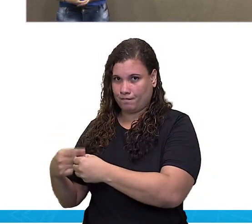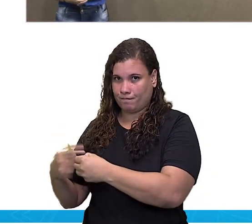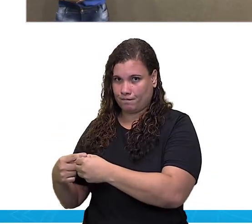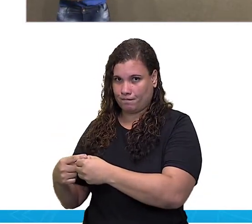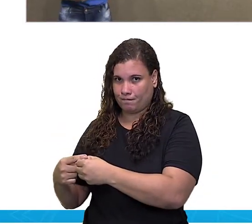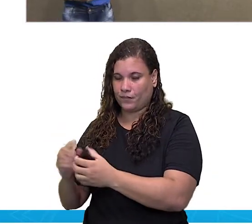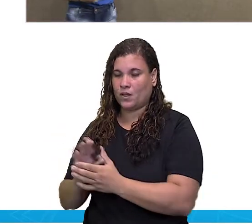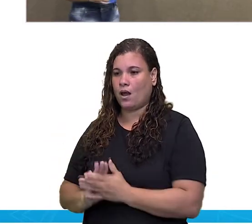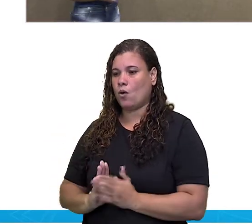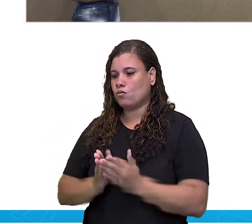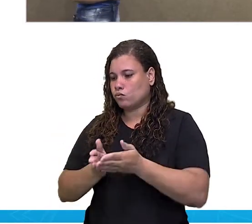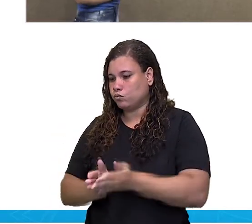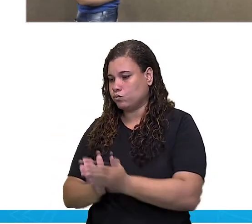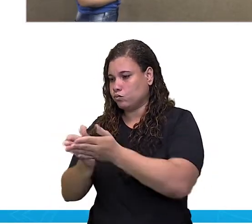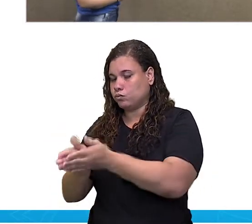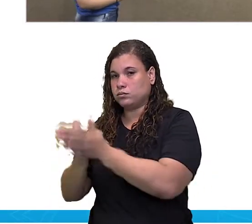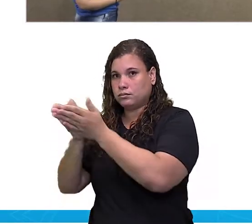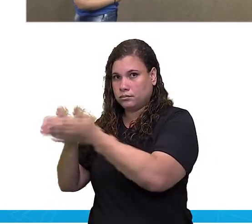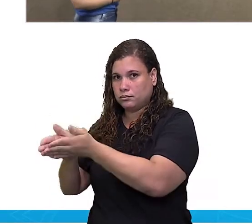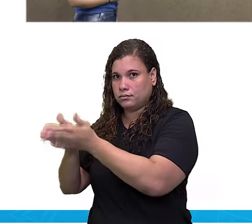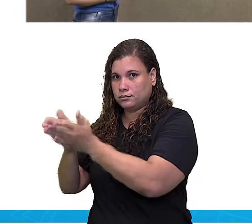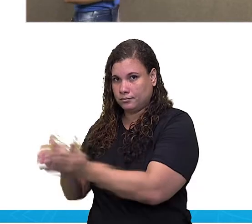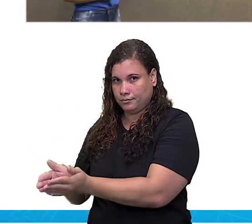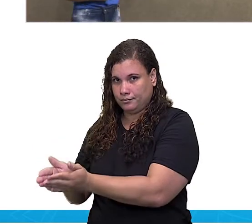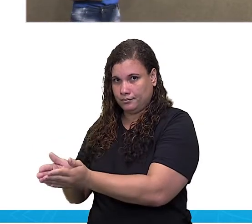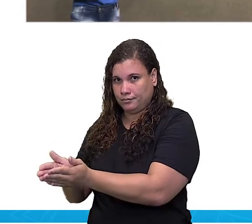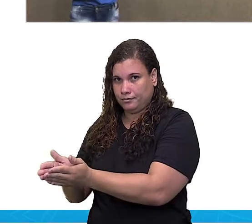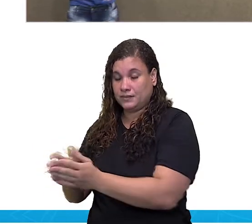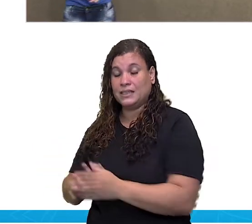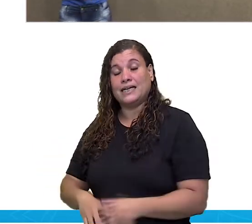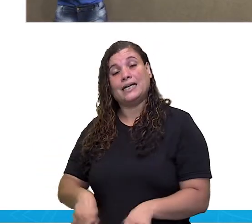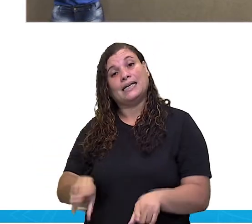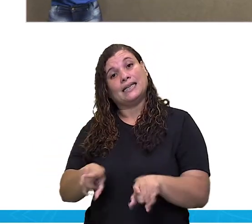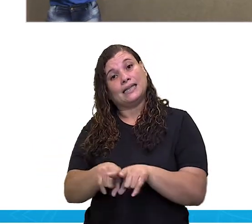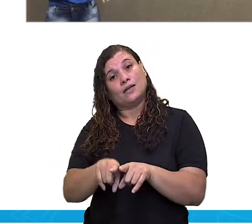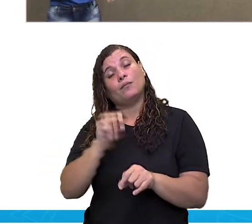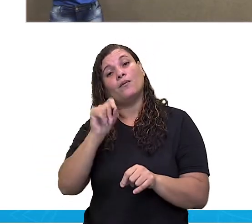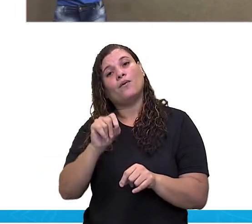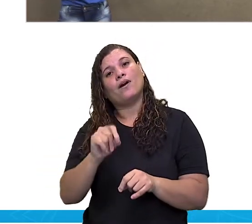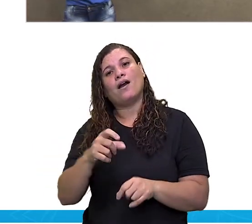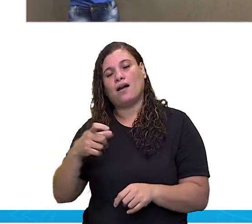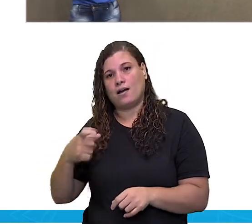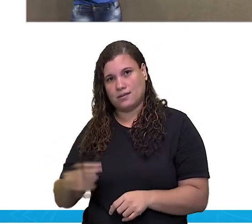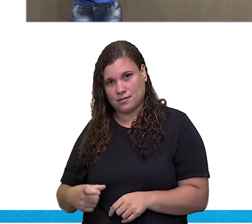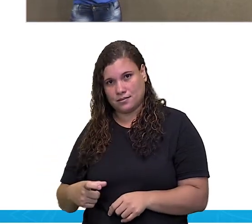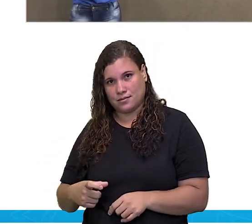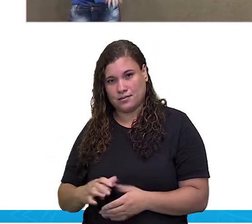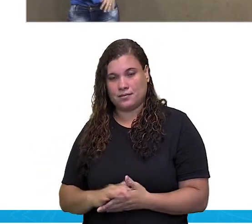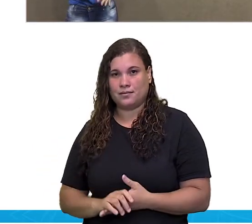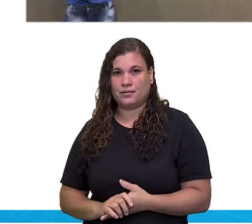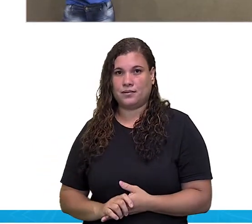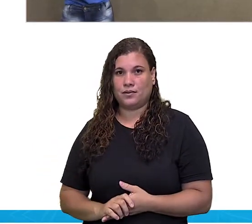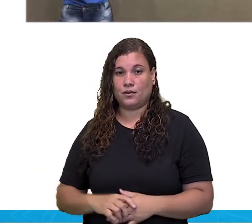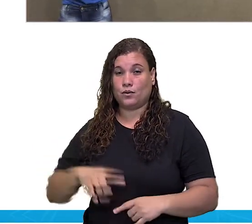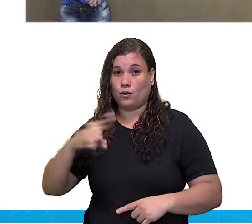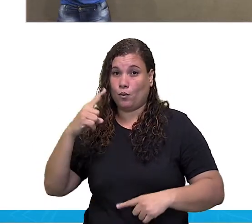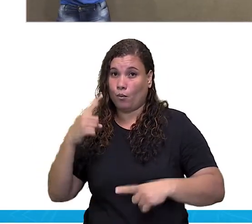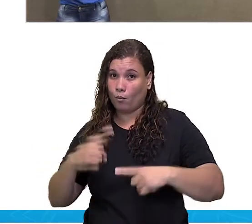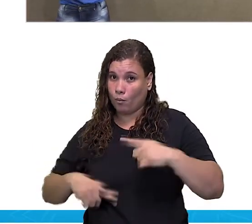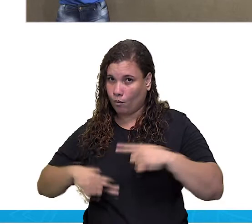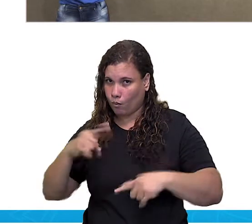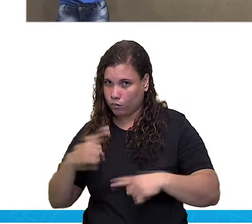descarregando mercadoria. E também cidade político-administrativa, onde é